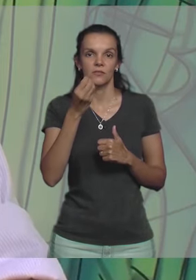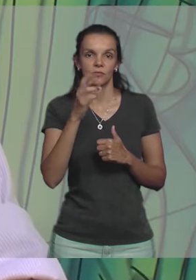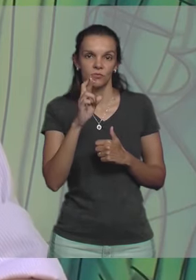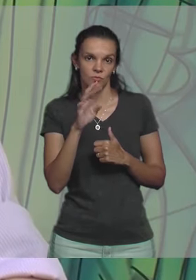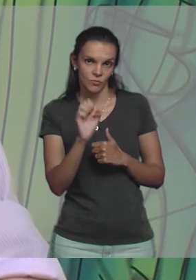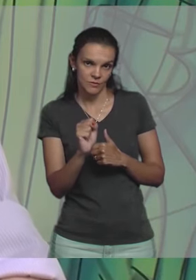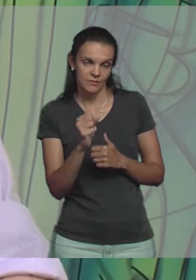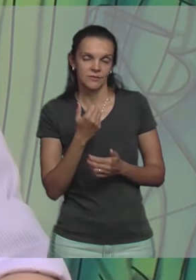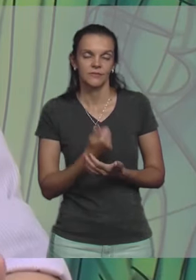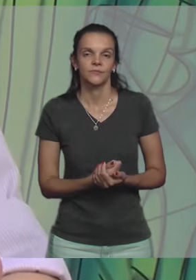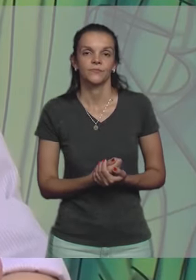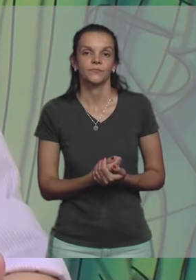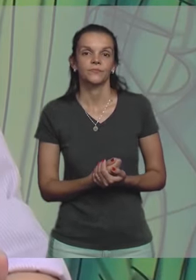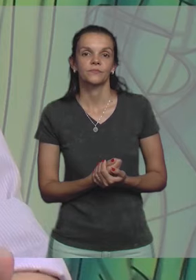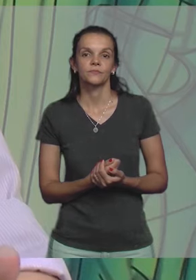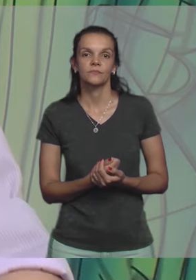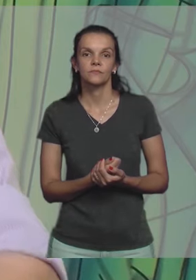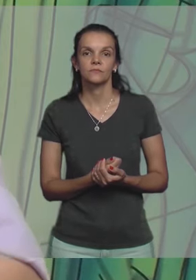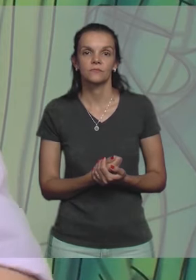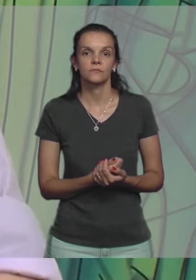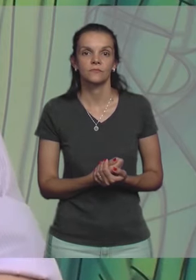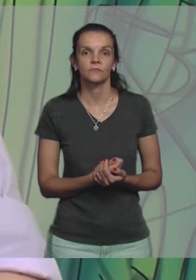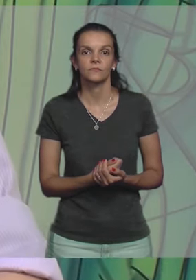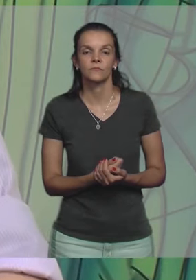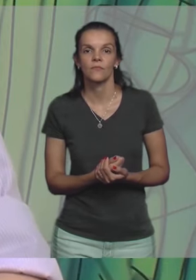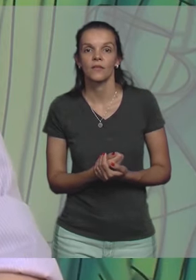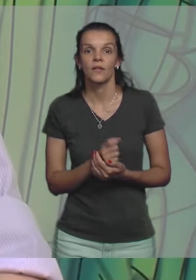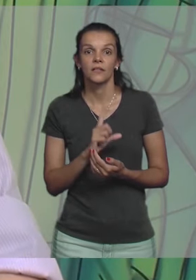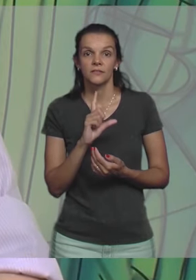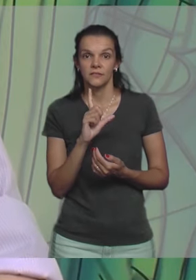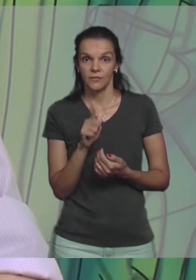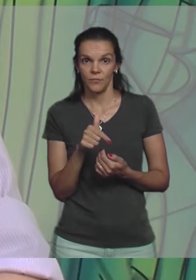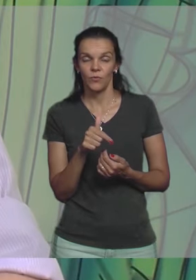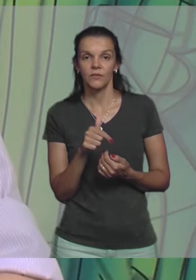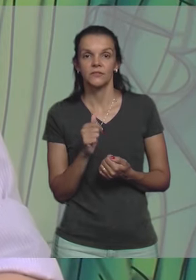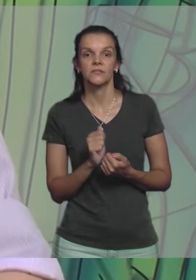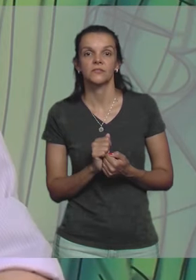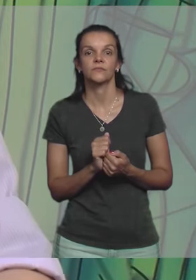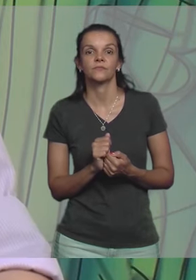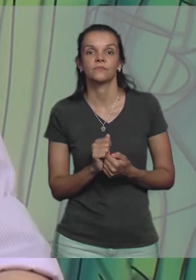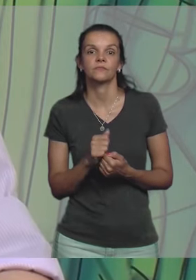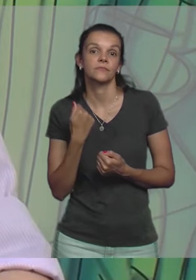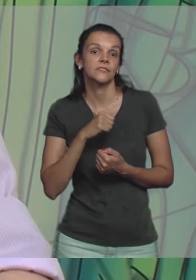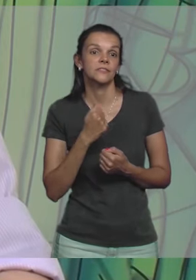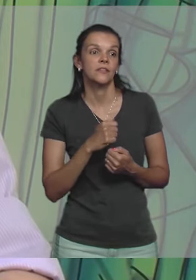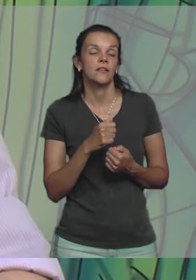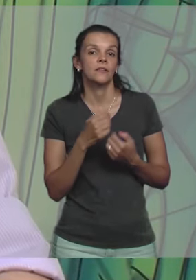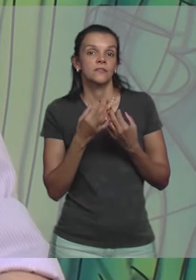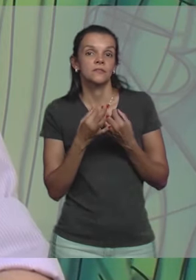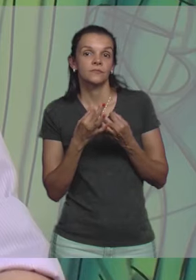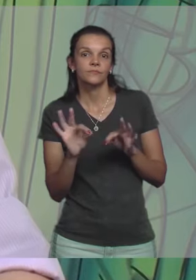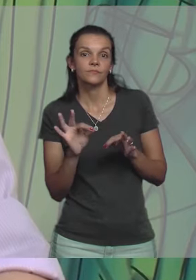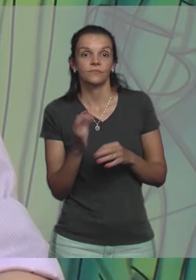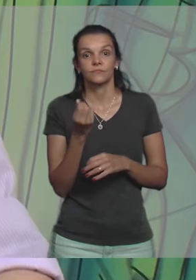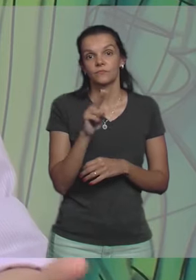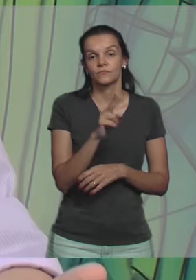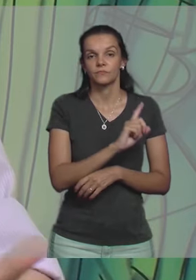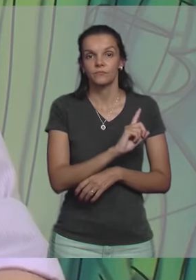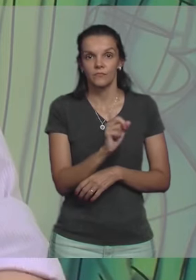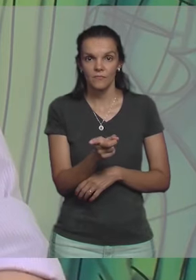ser definidos. Uma vez elaborado o plano, ele então tem que ser aprovado. Ele tem que ser